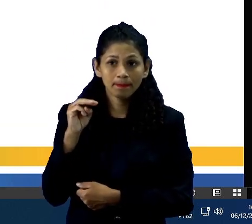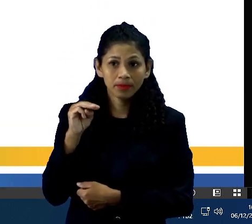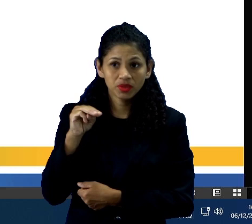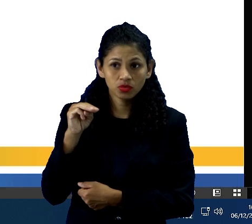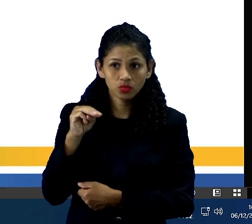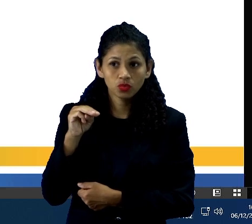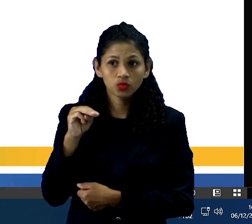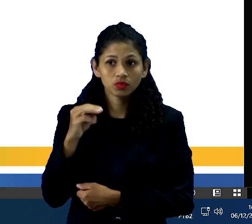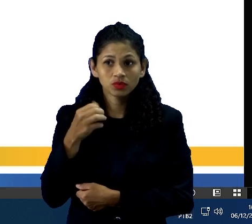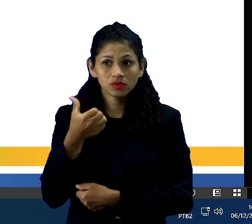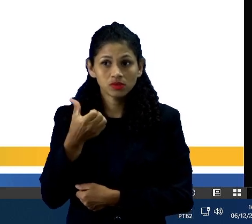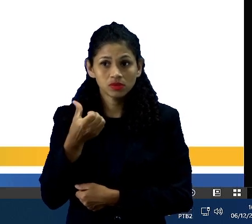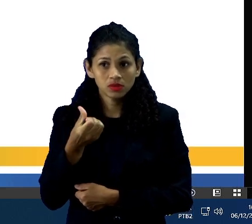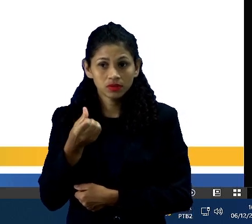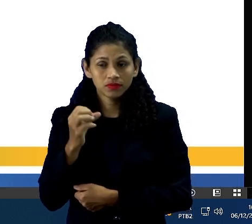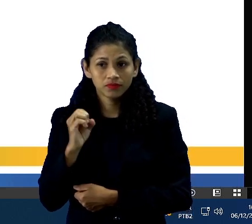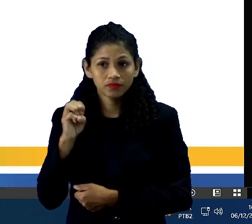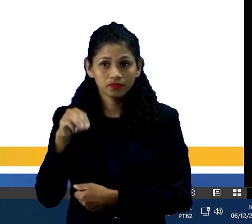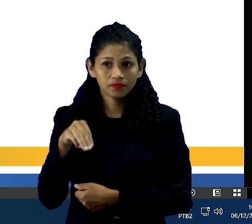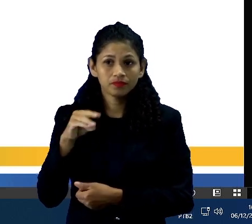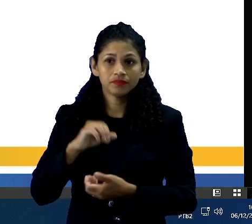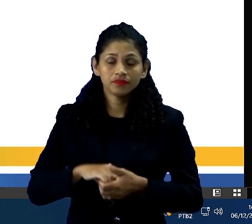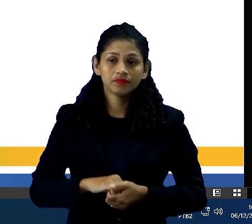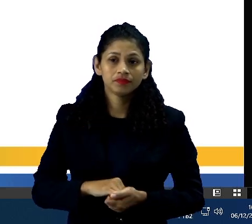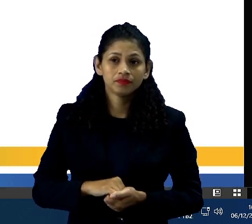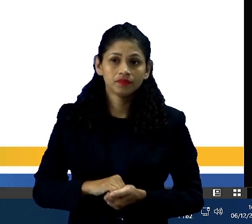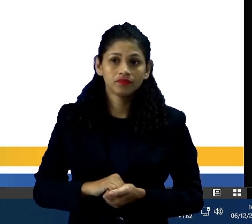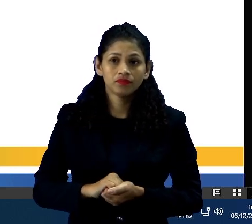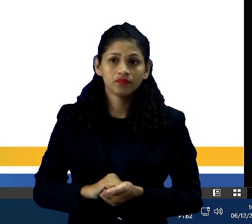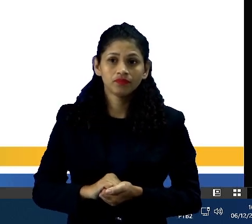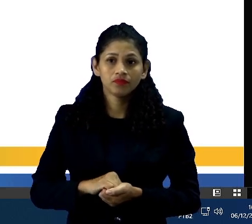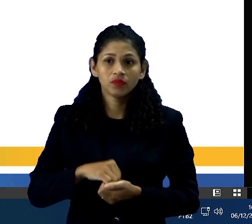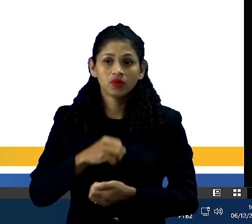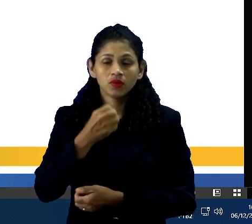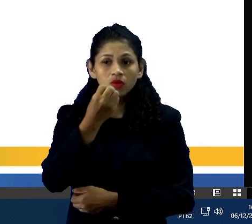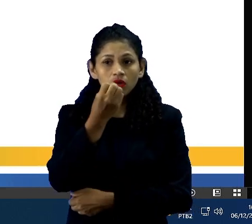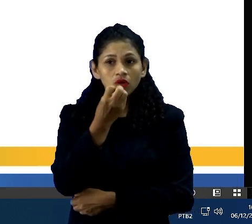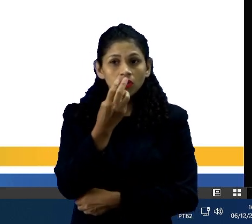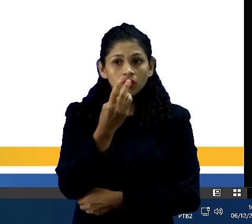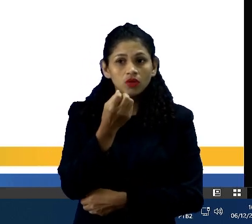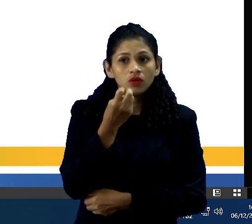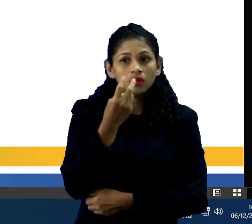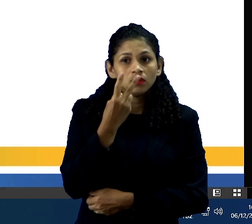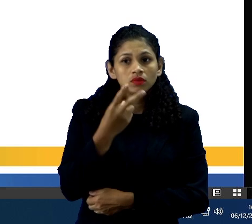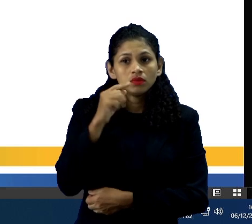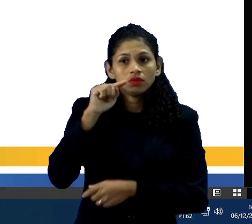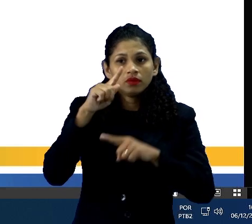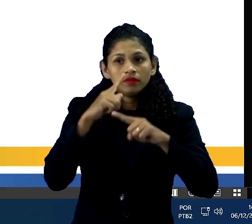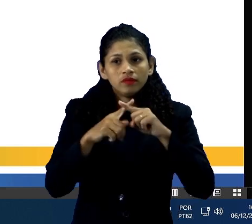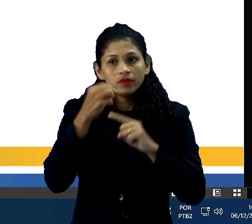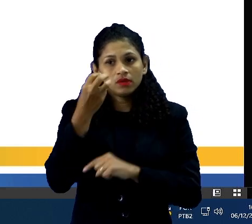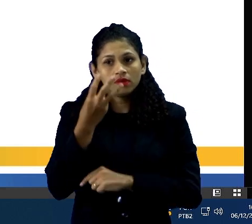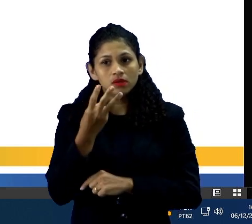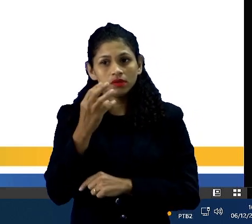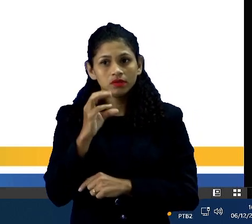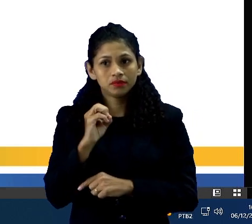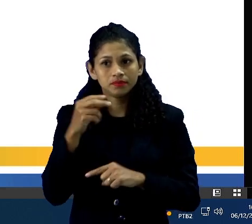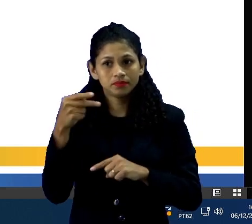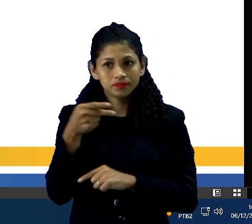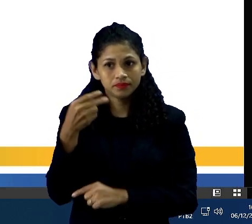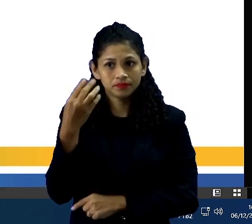sequência. 2 vezes 30 é igual a 4 vezes 15, que é igual a 5 vezes 12, que é igual